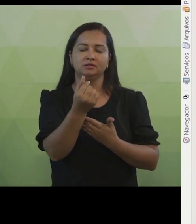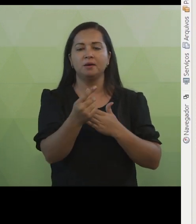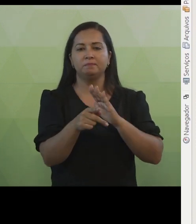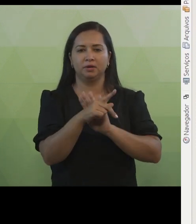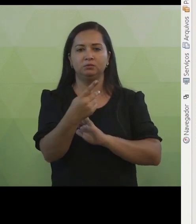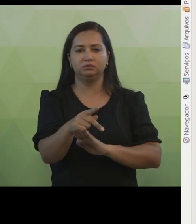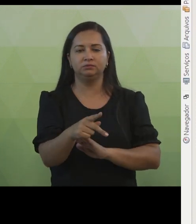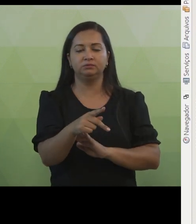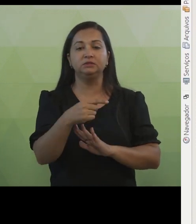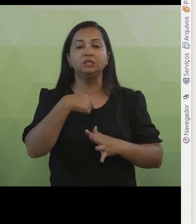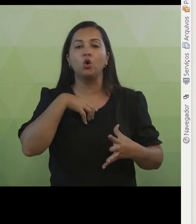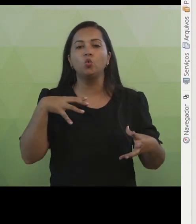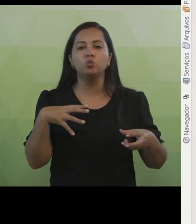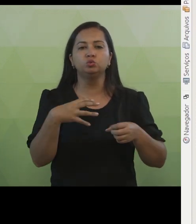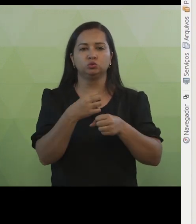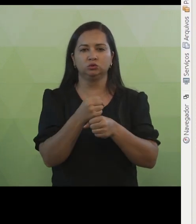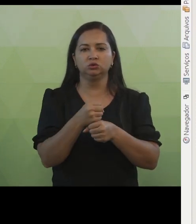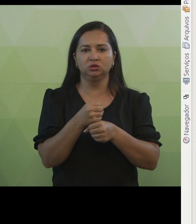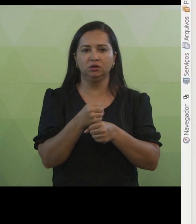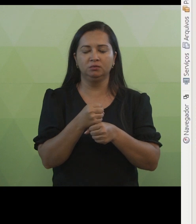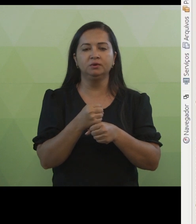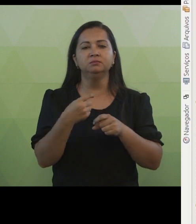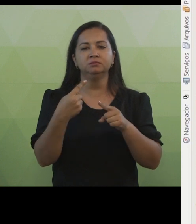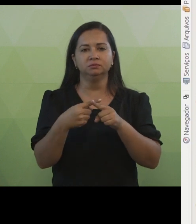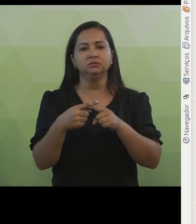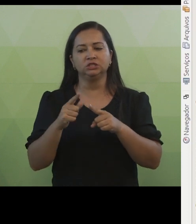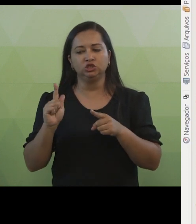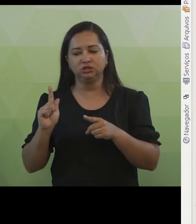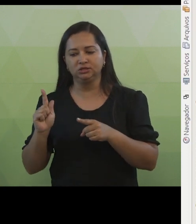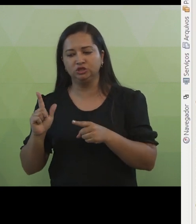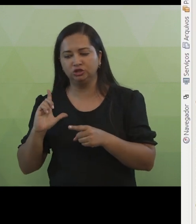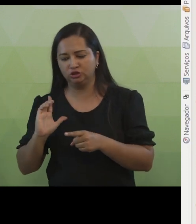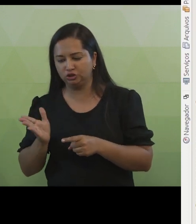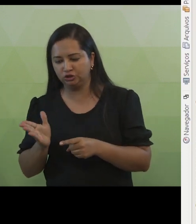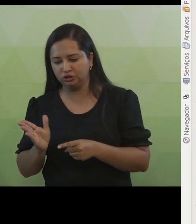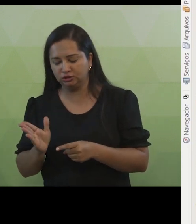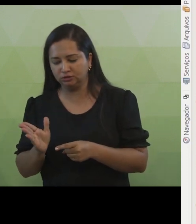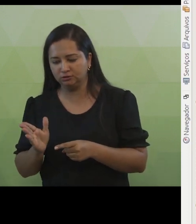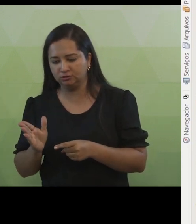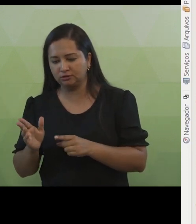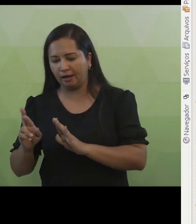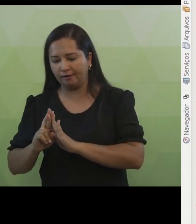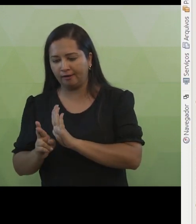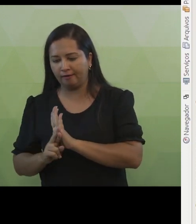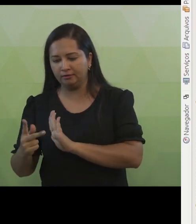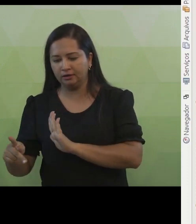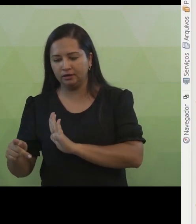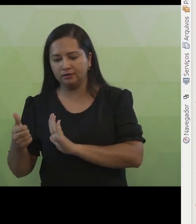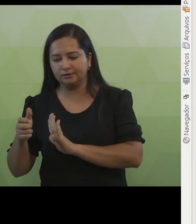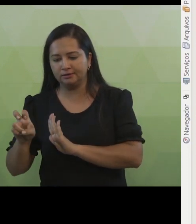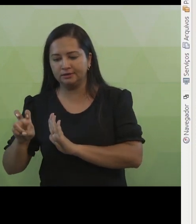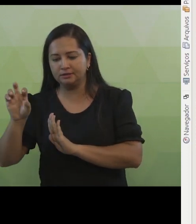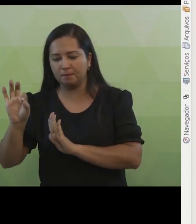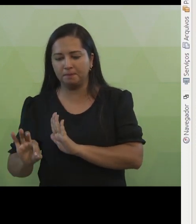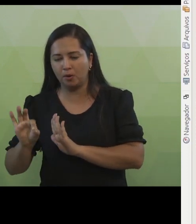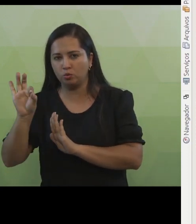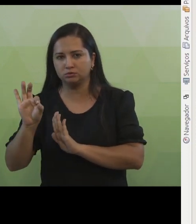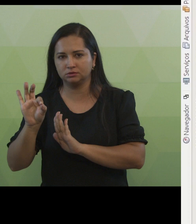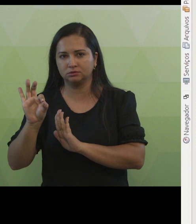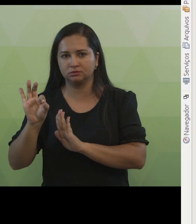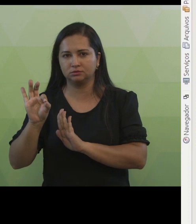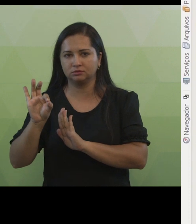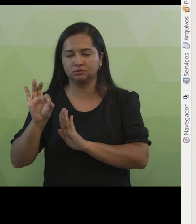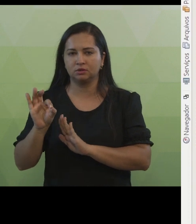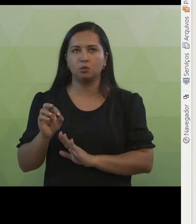a bonificação conforme o método de gerente, que são 15%. No caso de